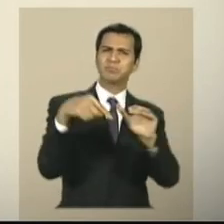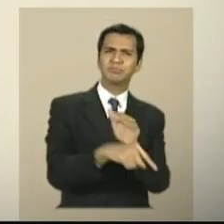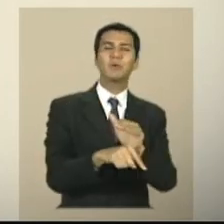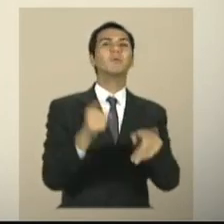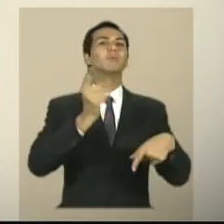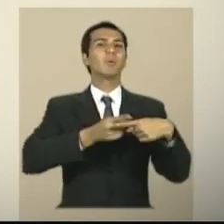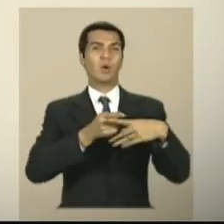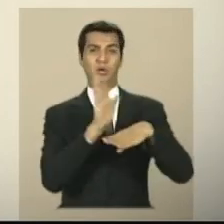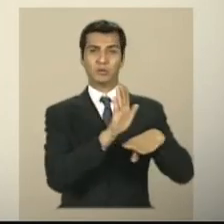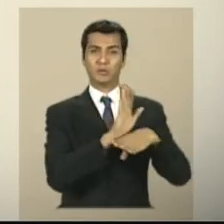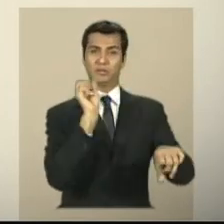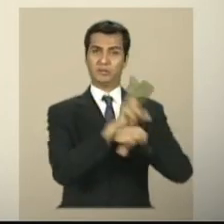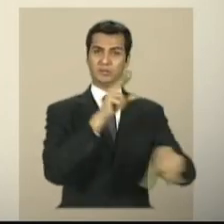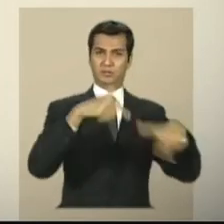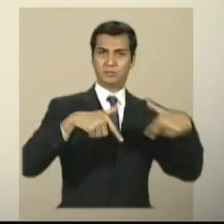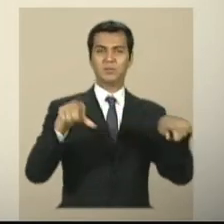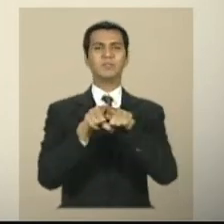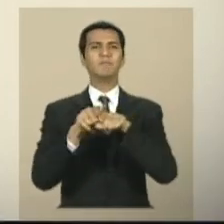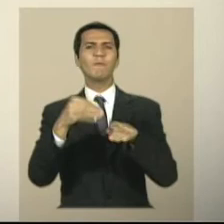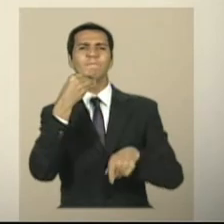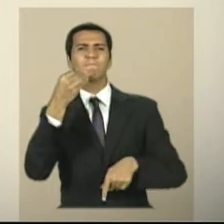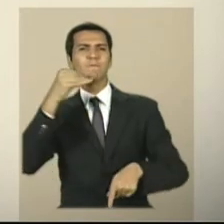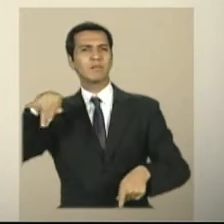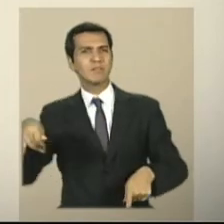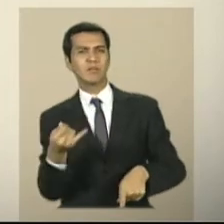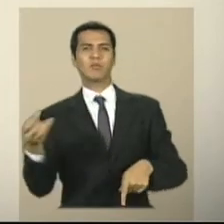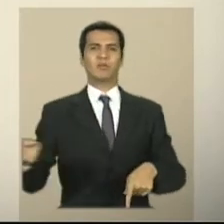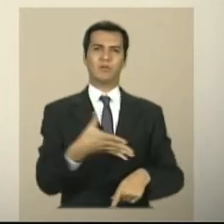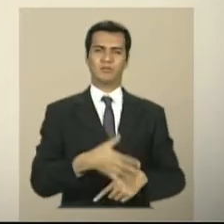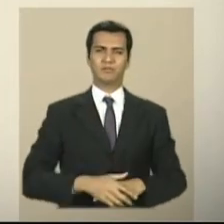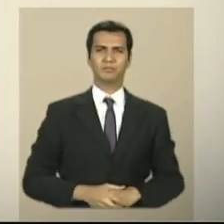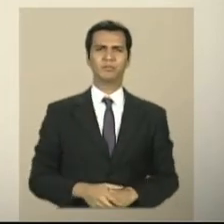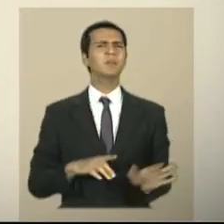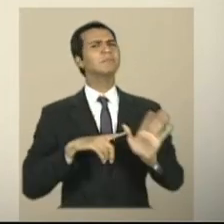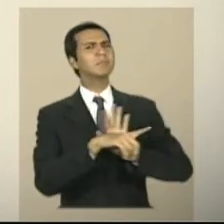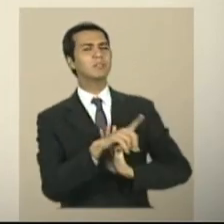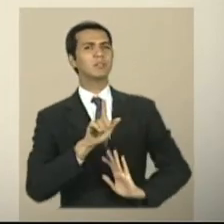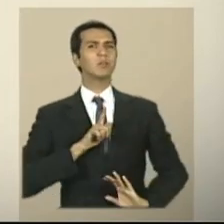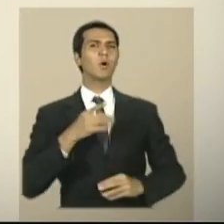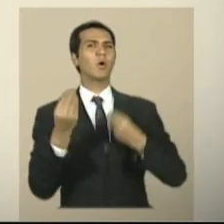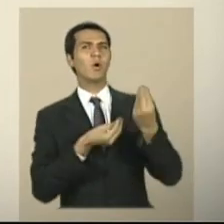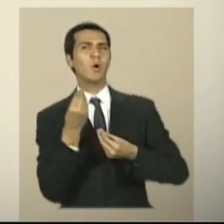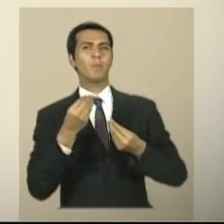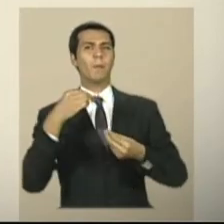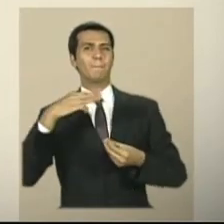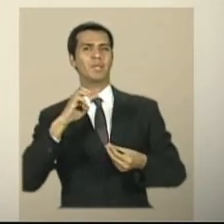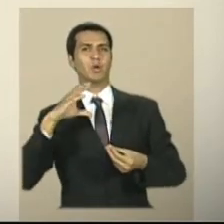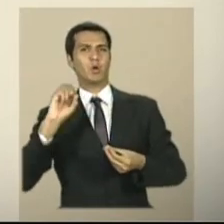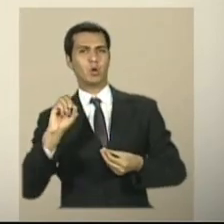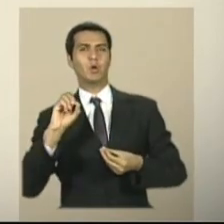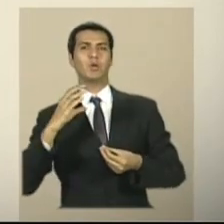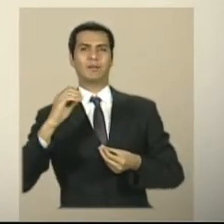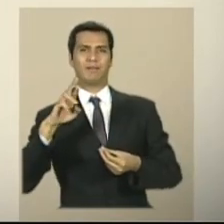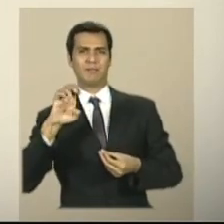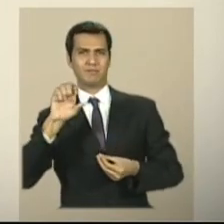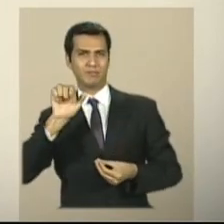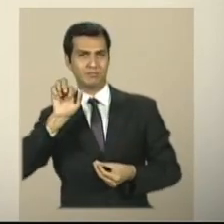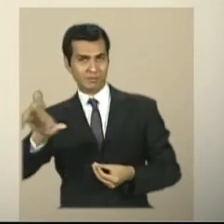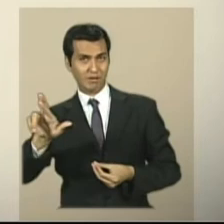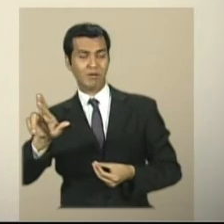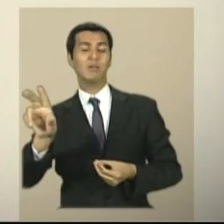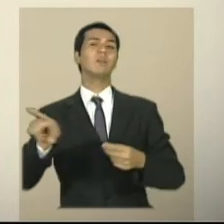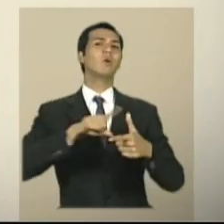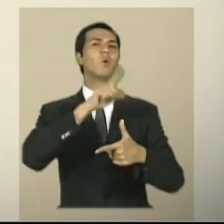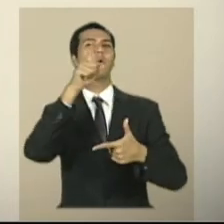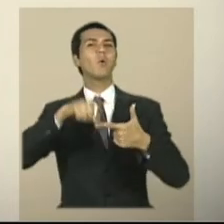empregos e novas oportunidades Qual a relação do microcrédito produtivo orientado o crescer com